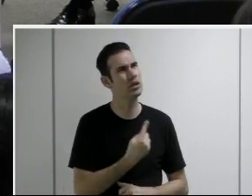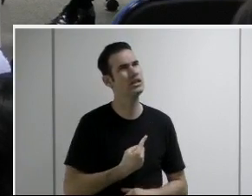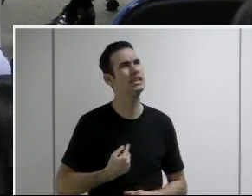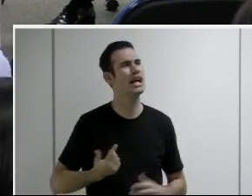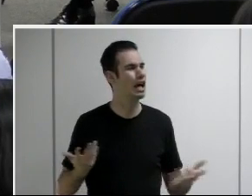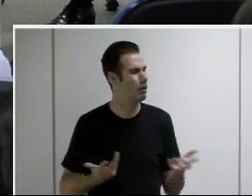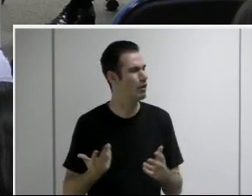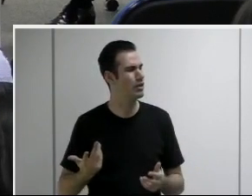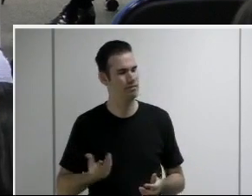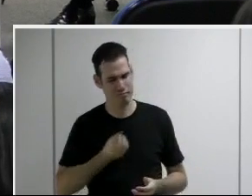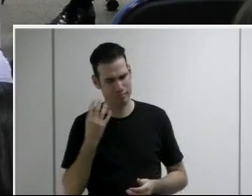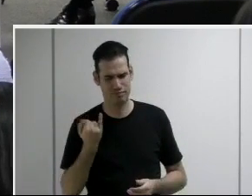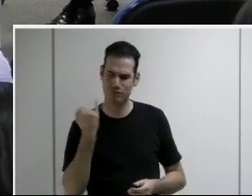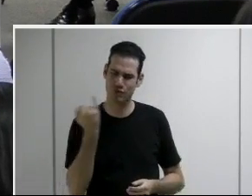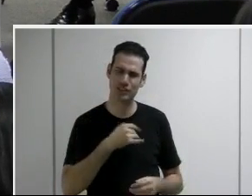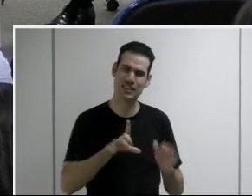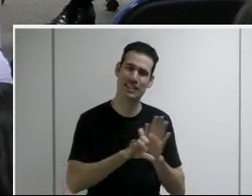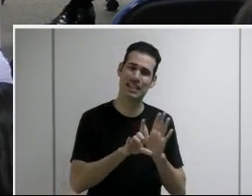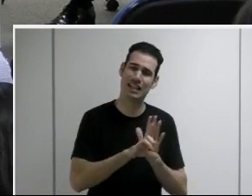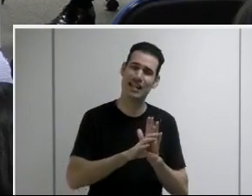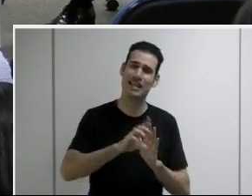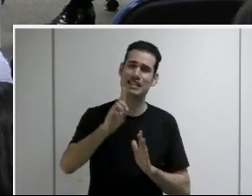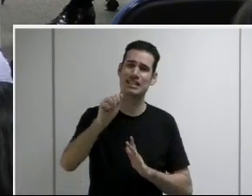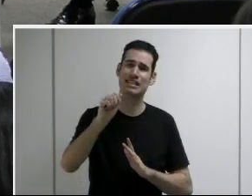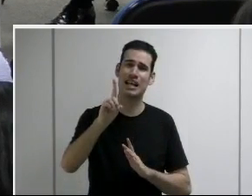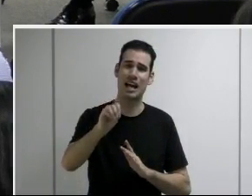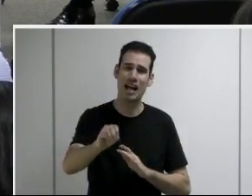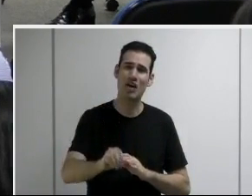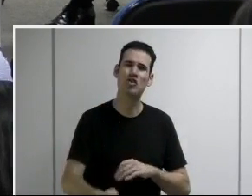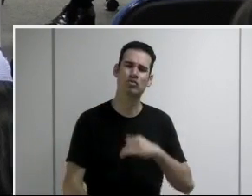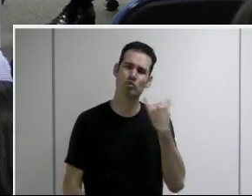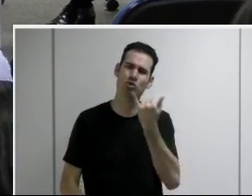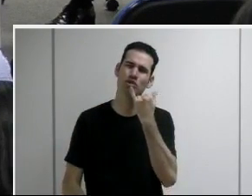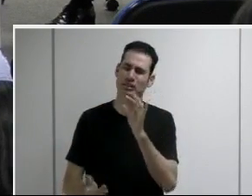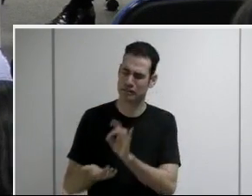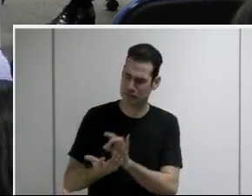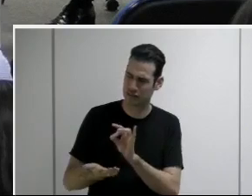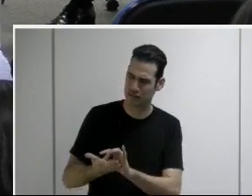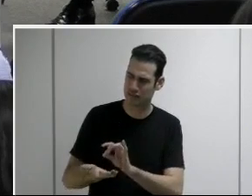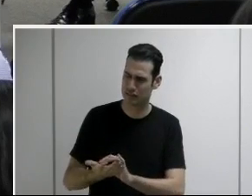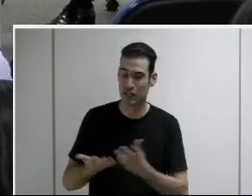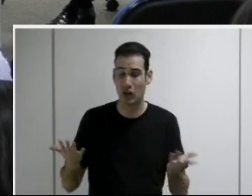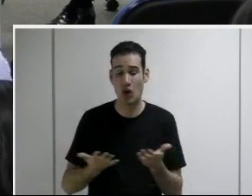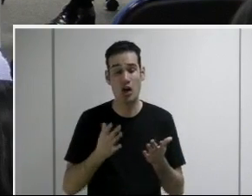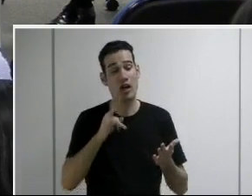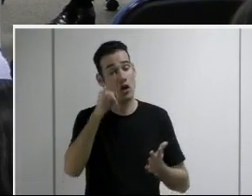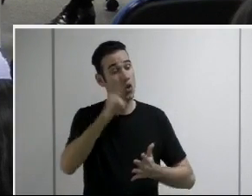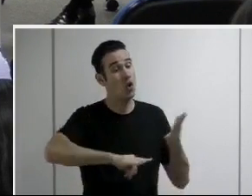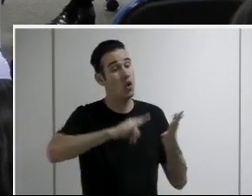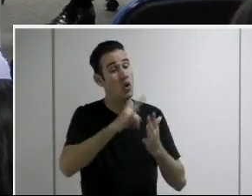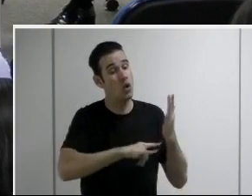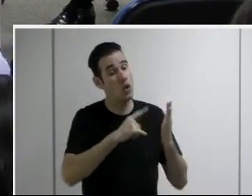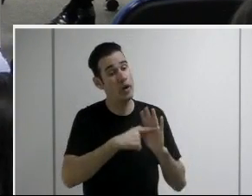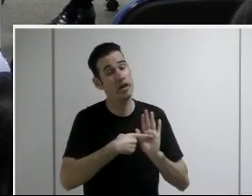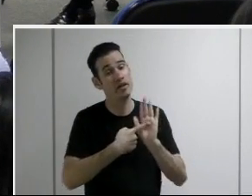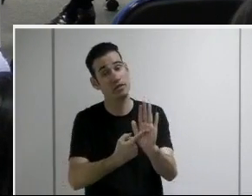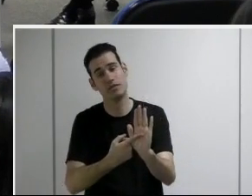de dados, chegou e provavelmente já passou. O documento que a gente tem aprovado na Câmara é a